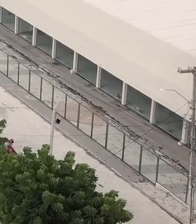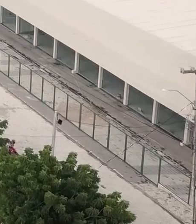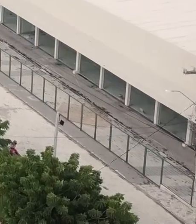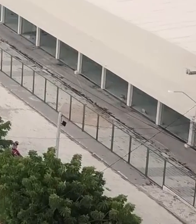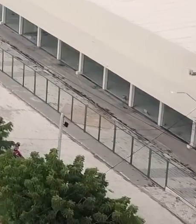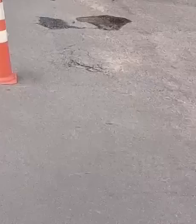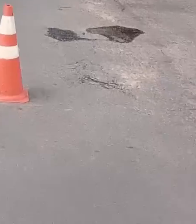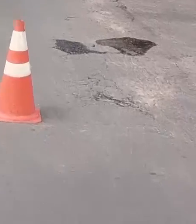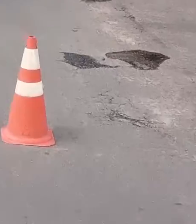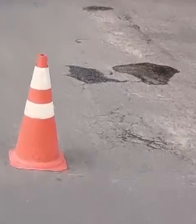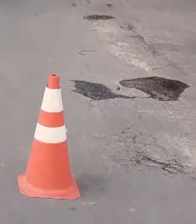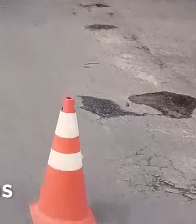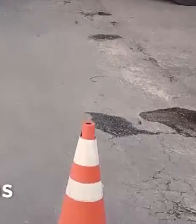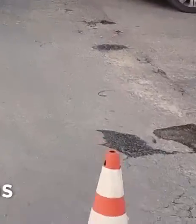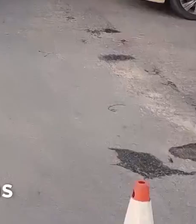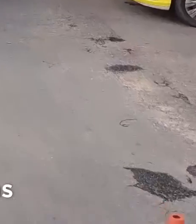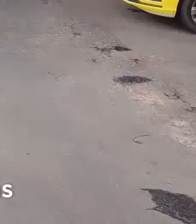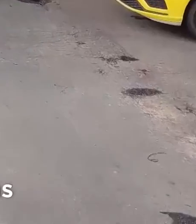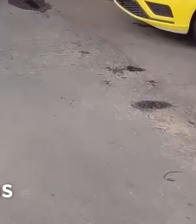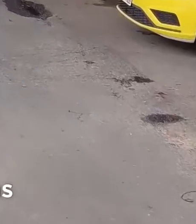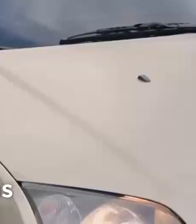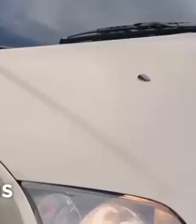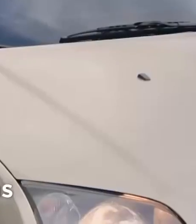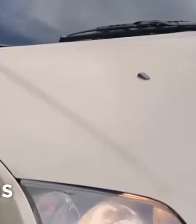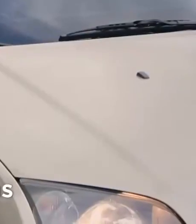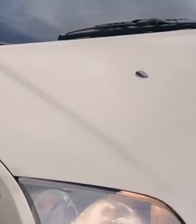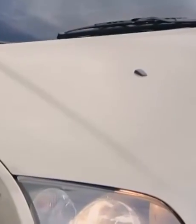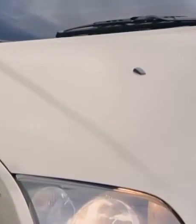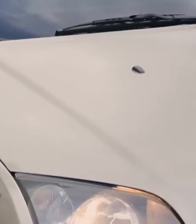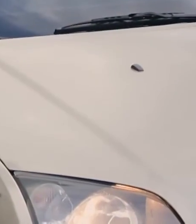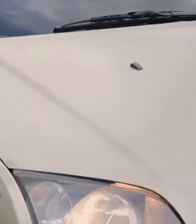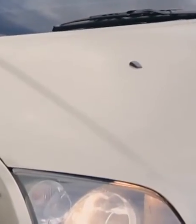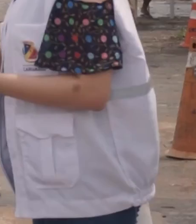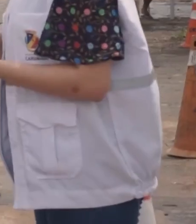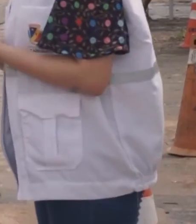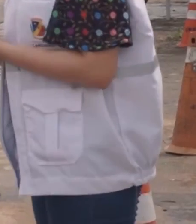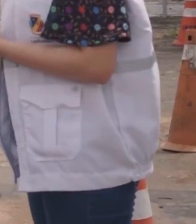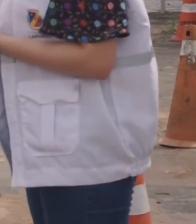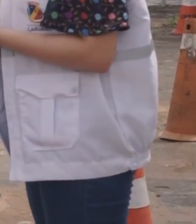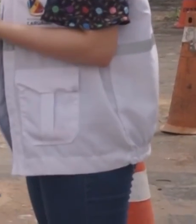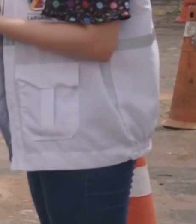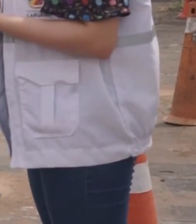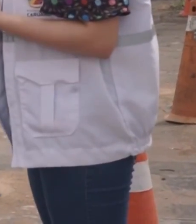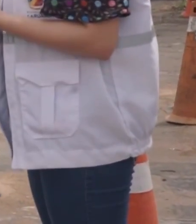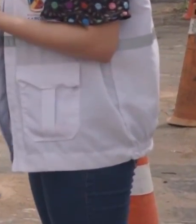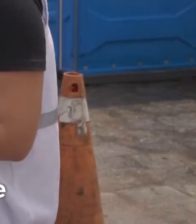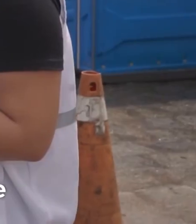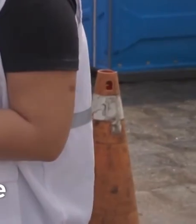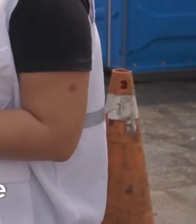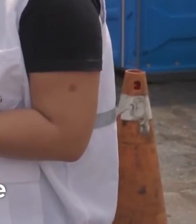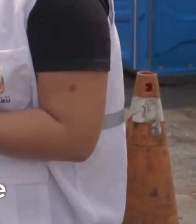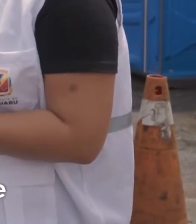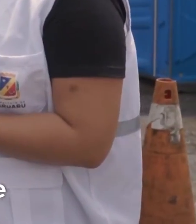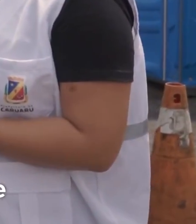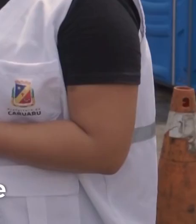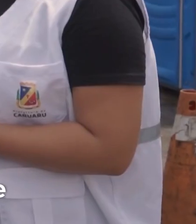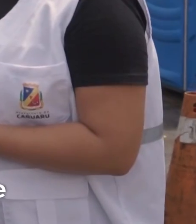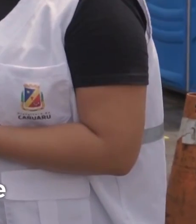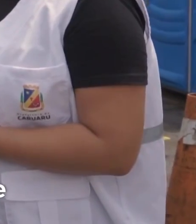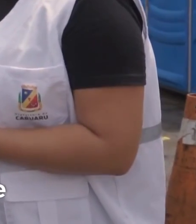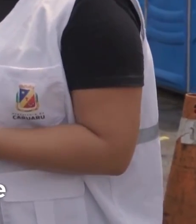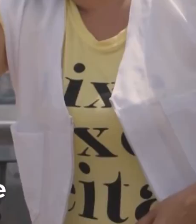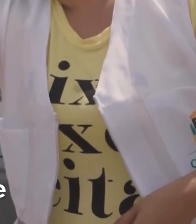Para prevenir Covid-19, foram montadas barreiras sanitárias nos principais acessos de Caruaru. Casos de